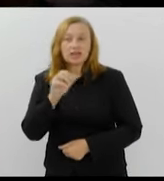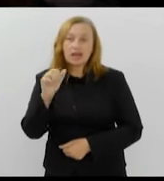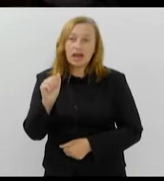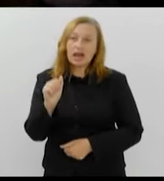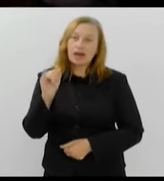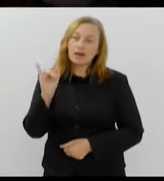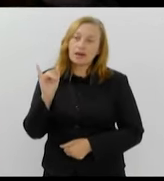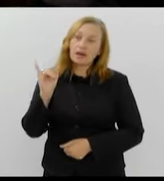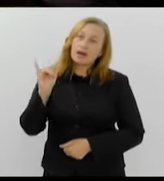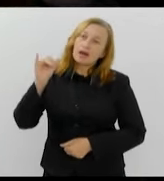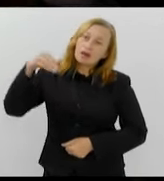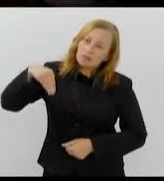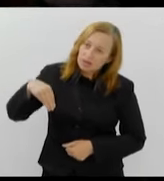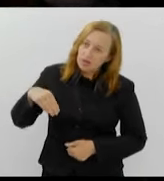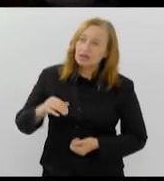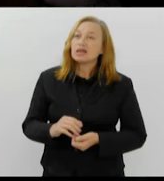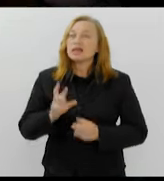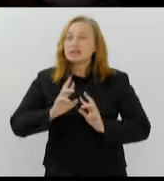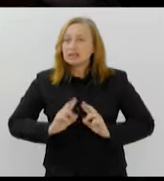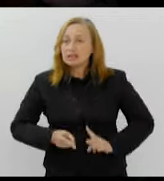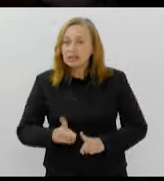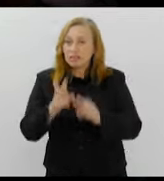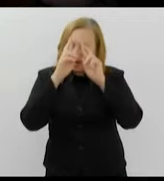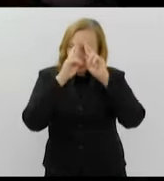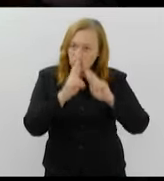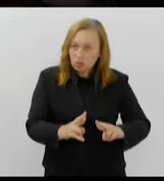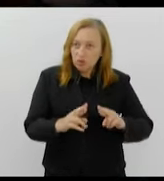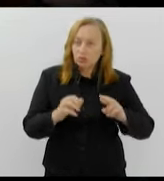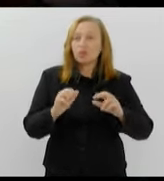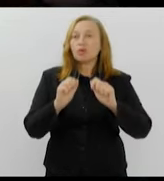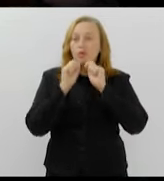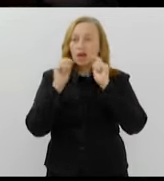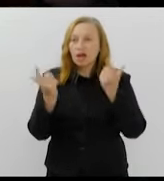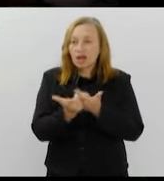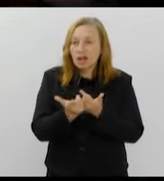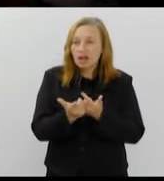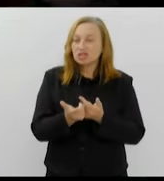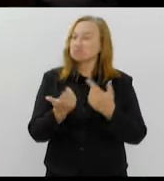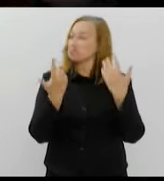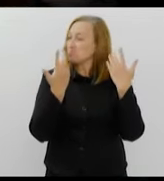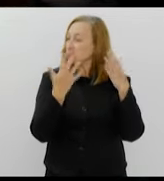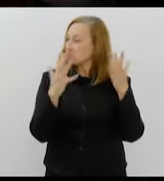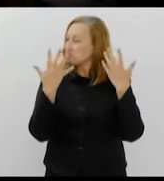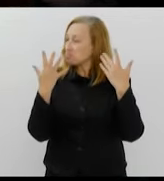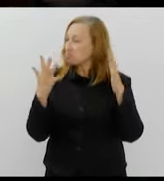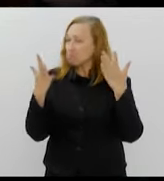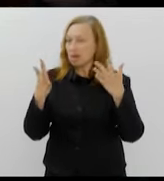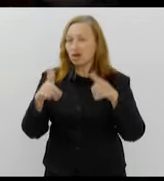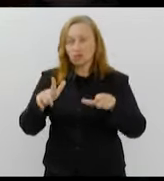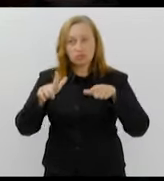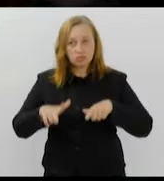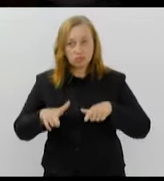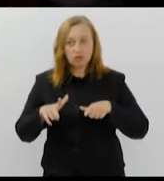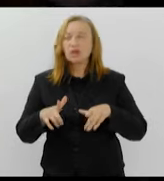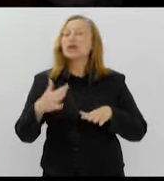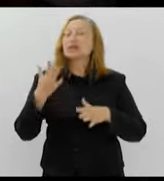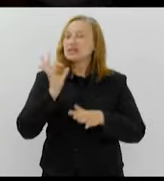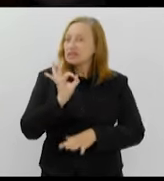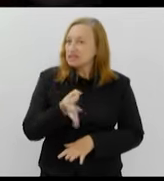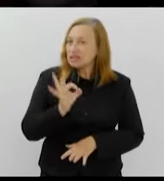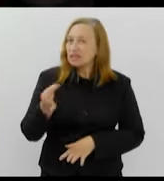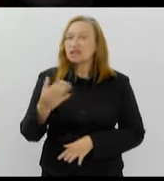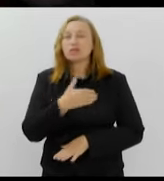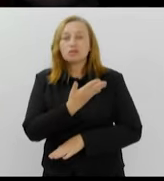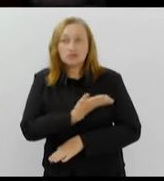respeitou O parlamento faço aqui uma Moção de aplauso a ele e tenho certeza que todos os colegas vai serão